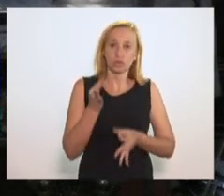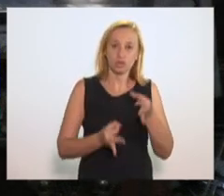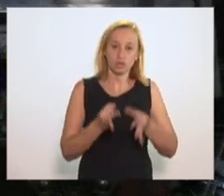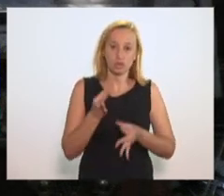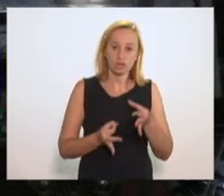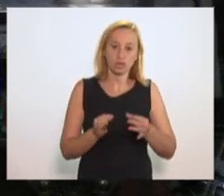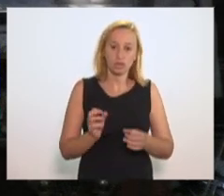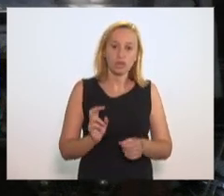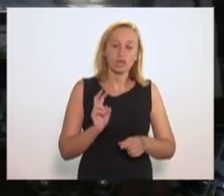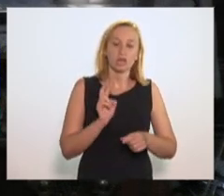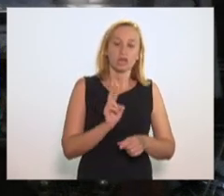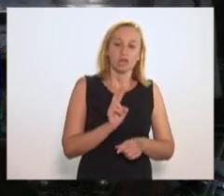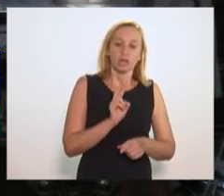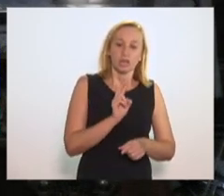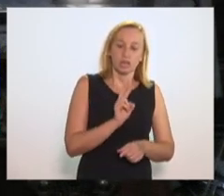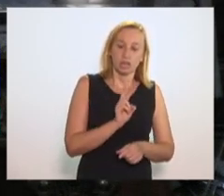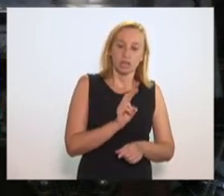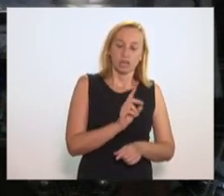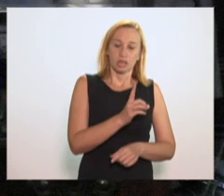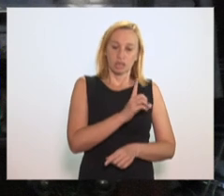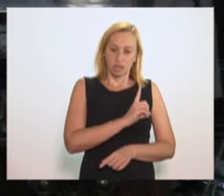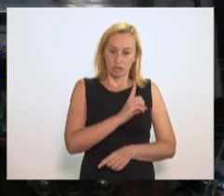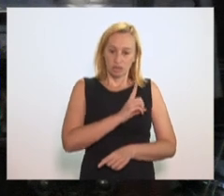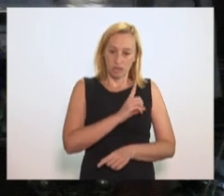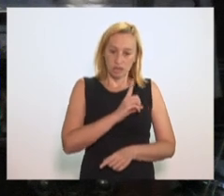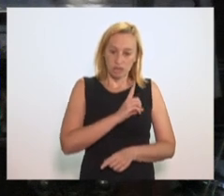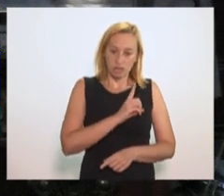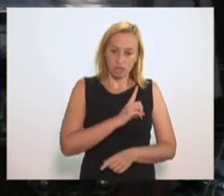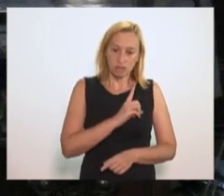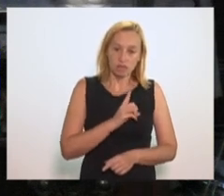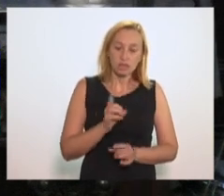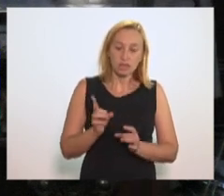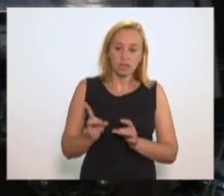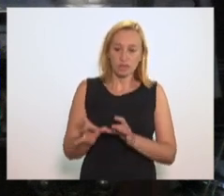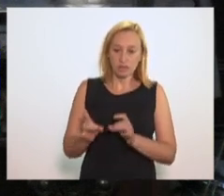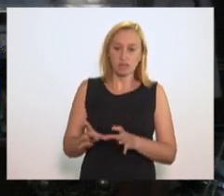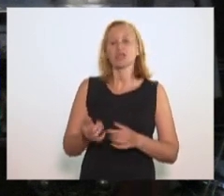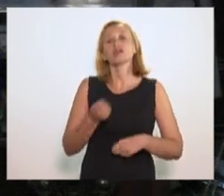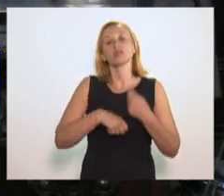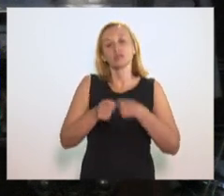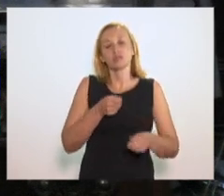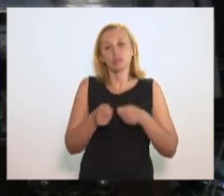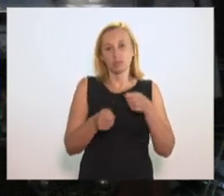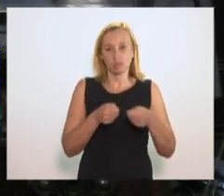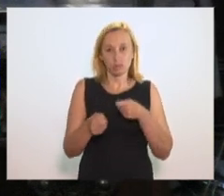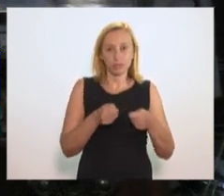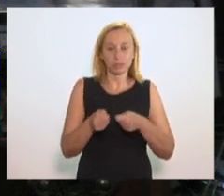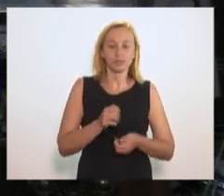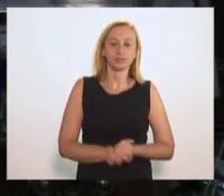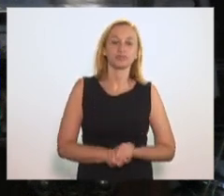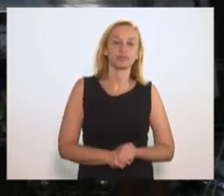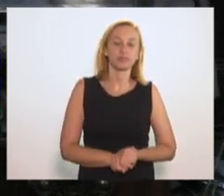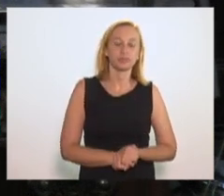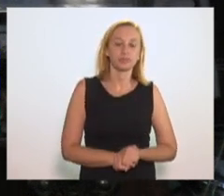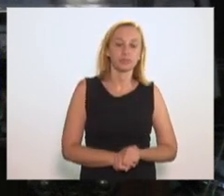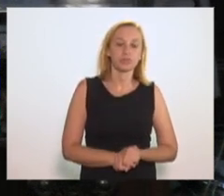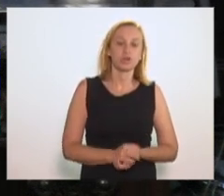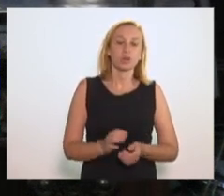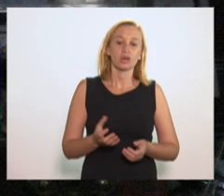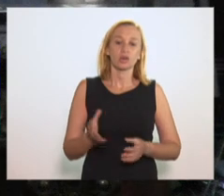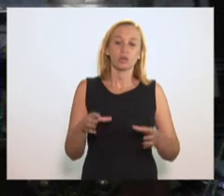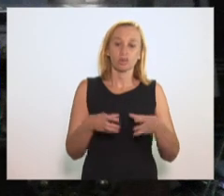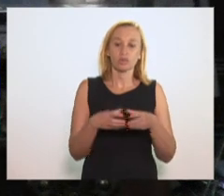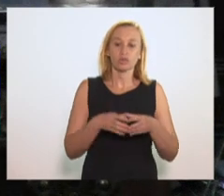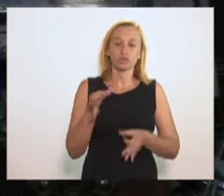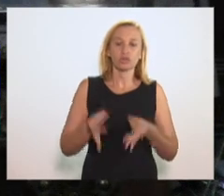defesa do consumidor de economia de comércio e de orçamento de finanças fiscalização financeira e controle para emitir parecer pela comissão de constituição e